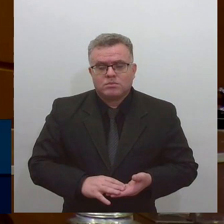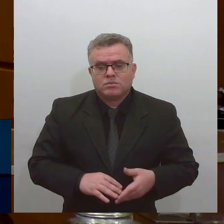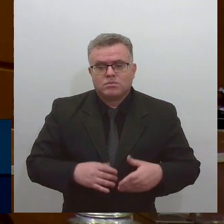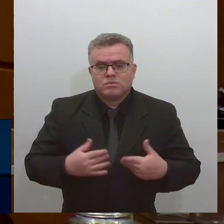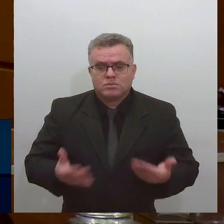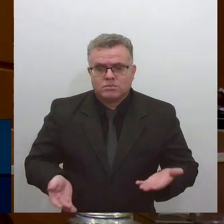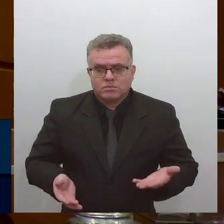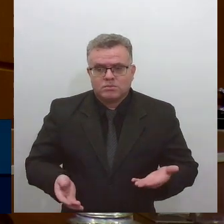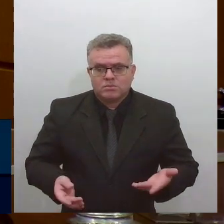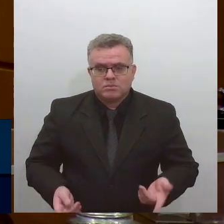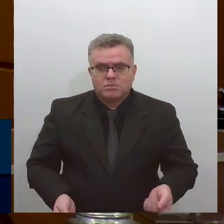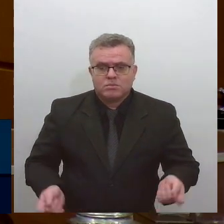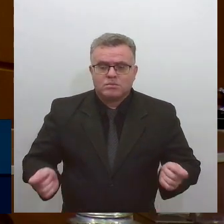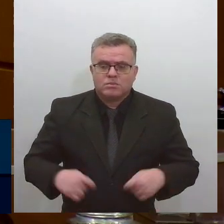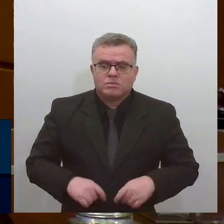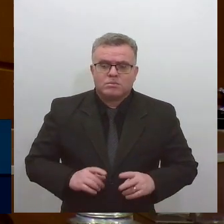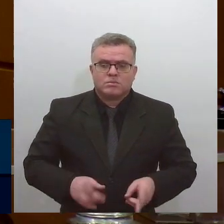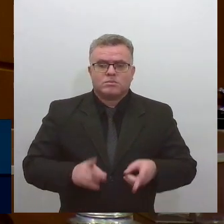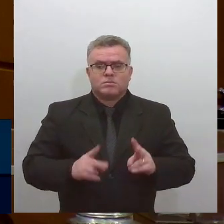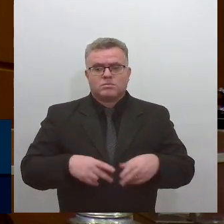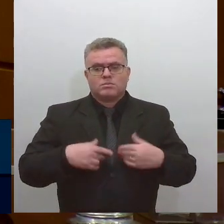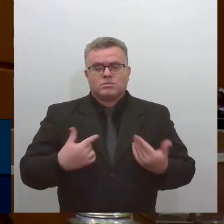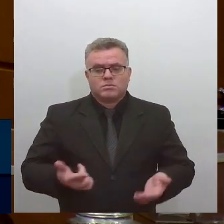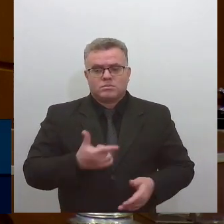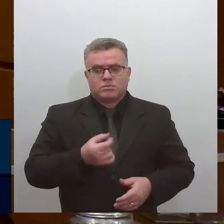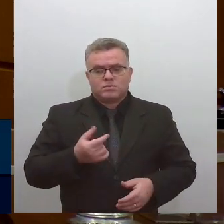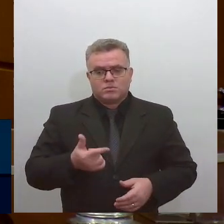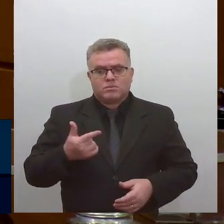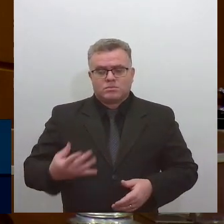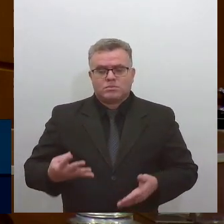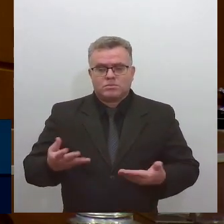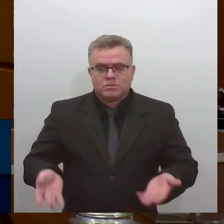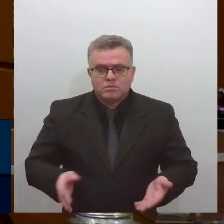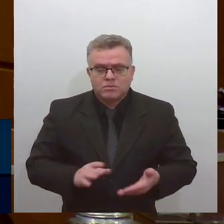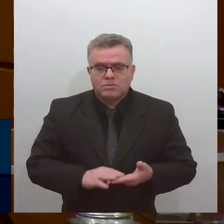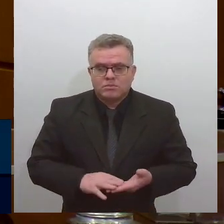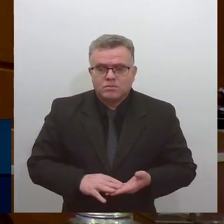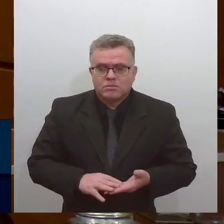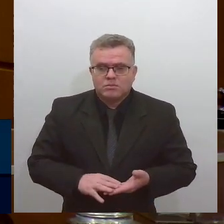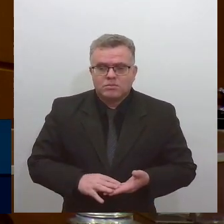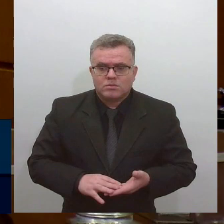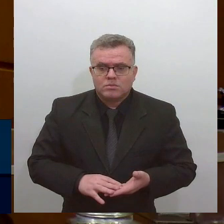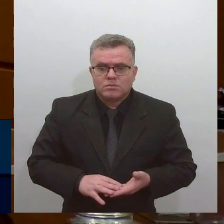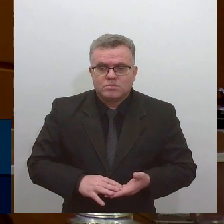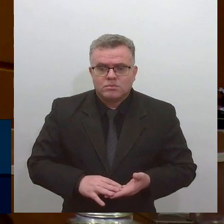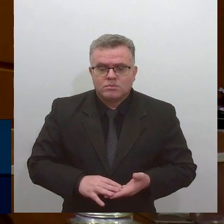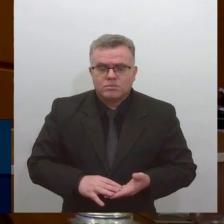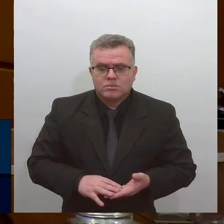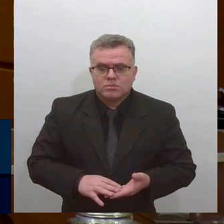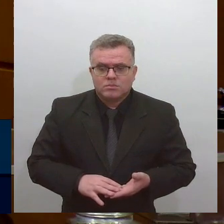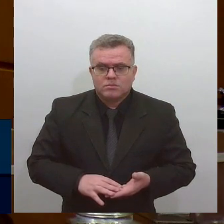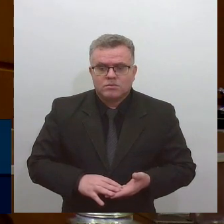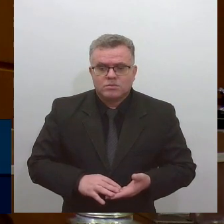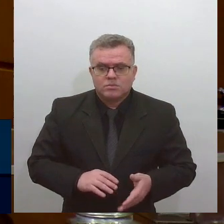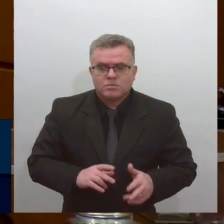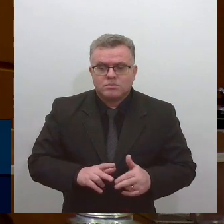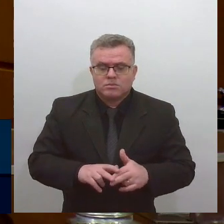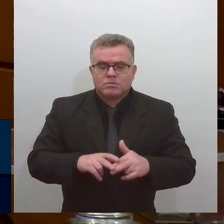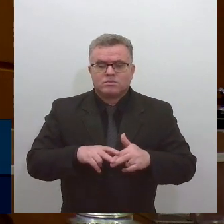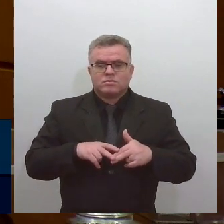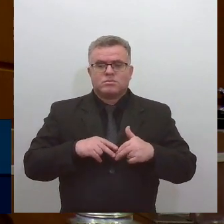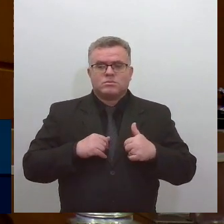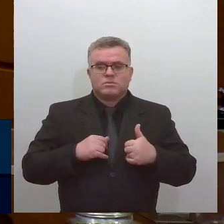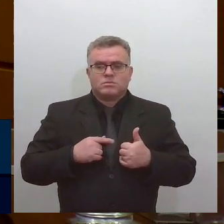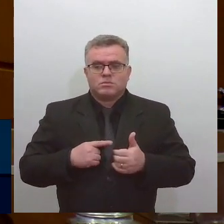dessa obra mas no tempo porque a obra não vai ser feita em 24 né então o denit não vai alocar recurso numa obra que não vai ser ser executada nesse